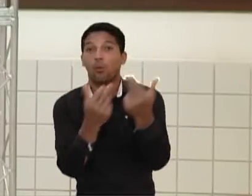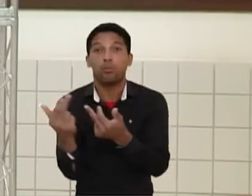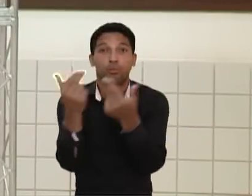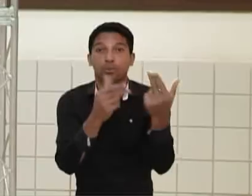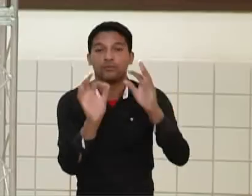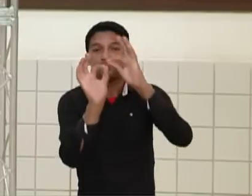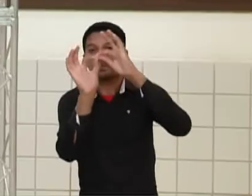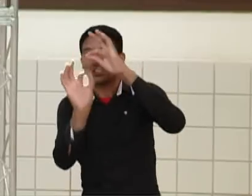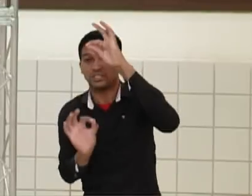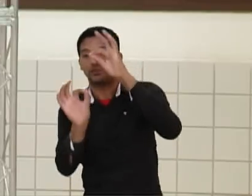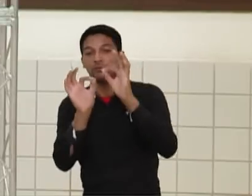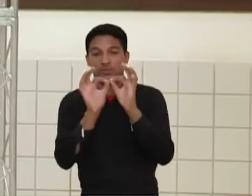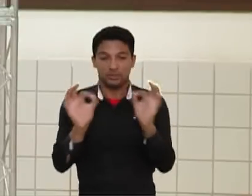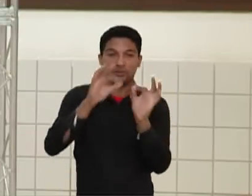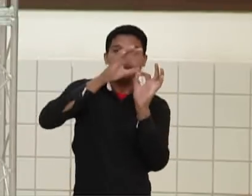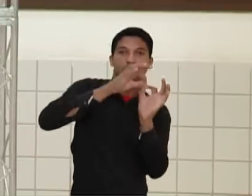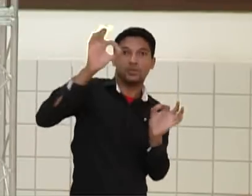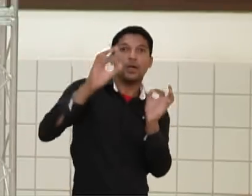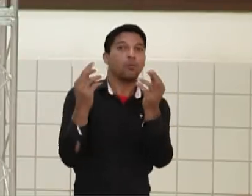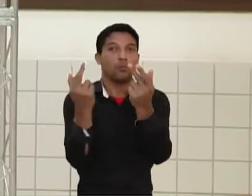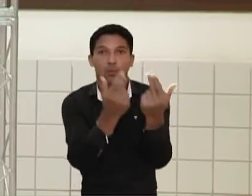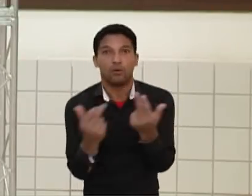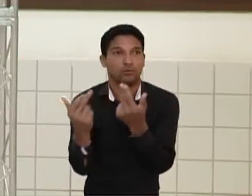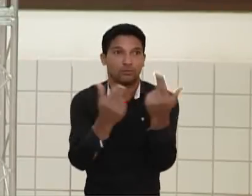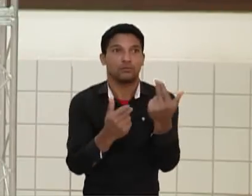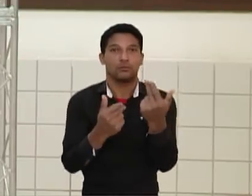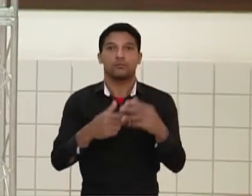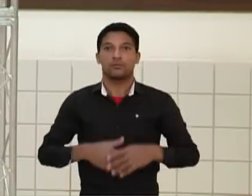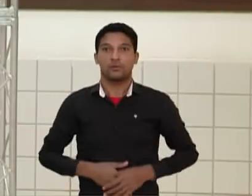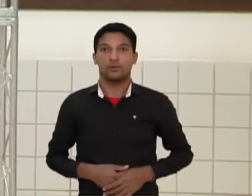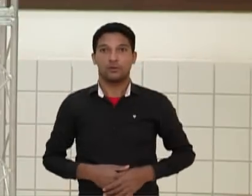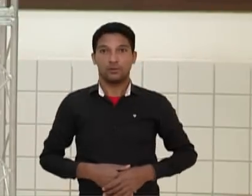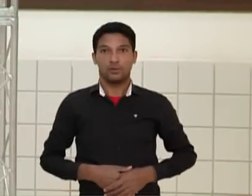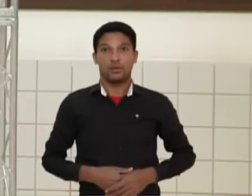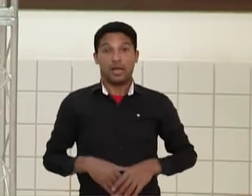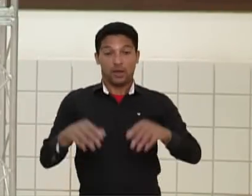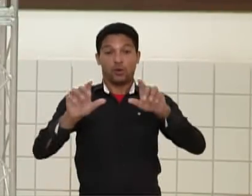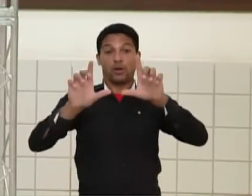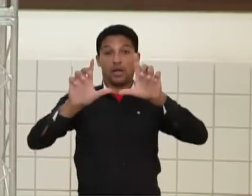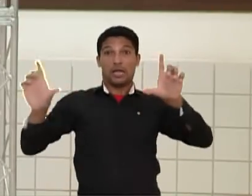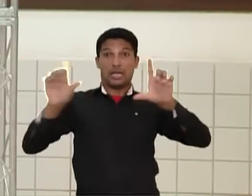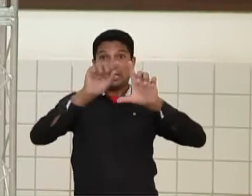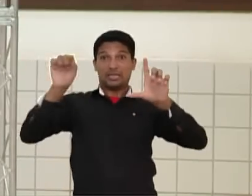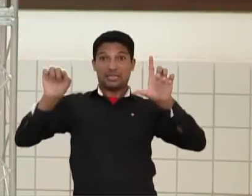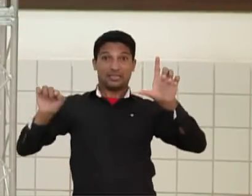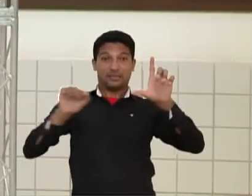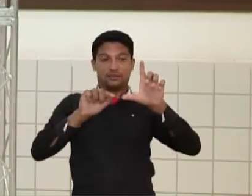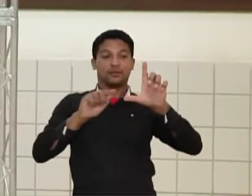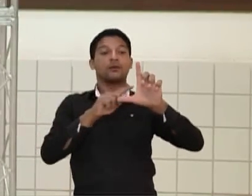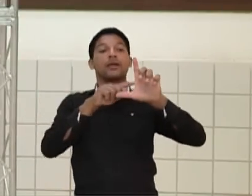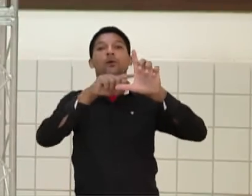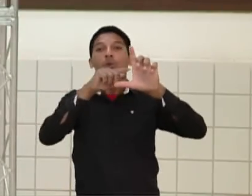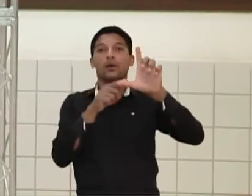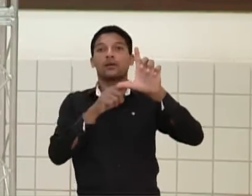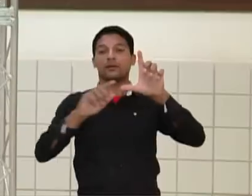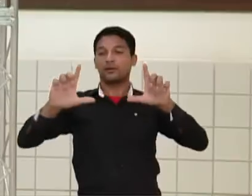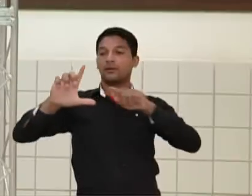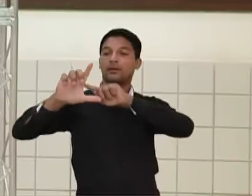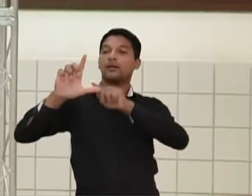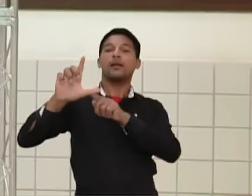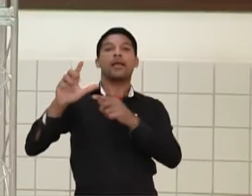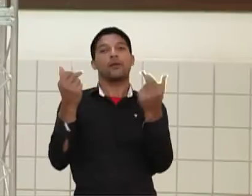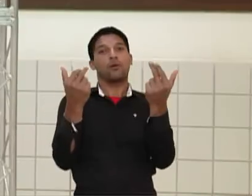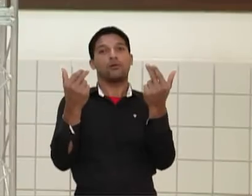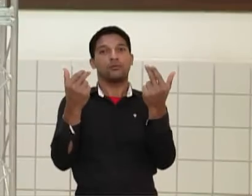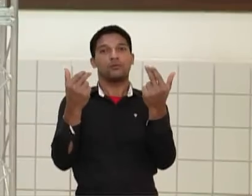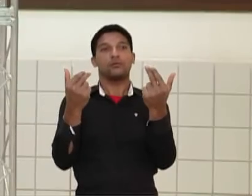E o paralelogramo propriamente dito, que foi o primeiro que a gente viu, ele tem medidas diferentes ali, as medidas dos lados são diferentes, dos